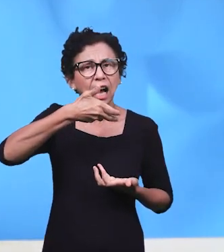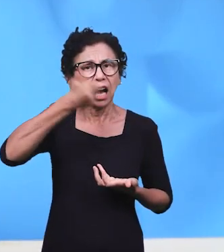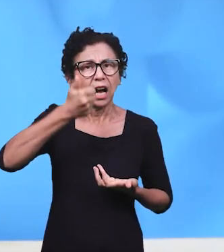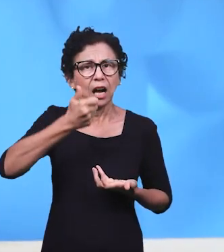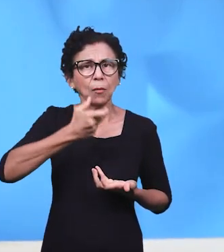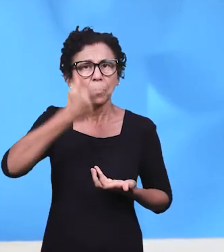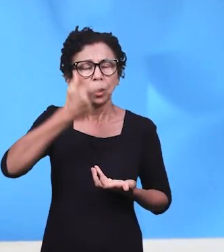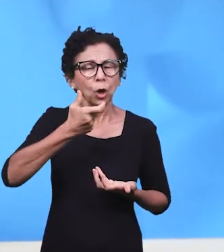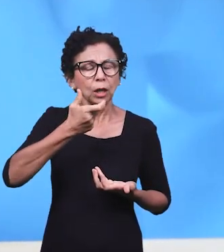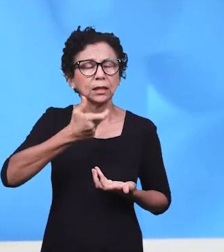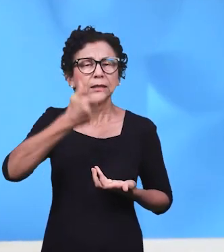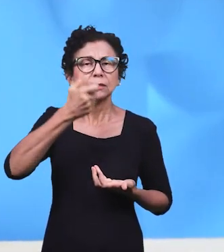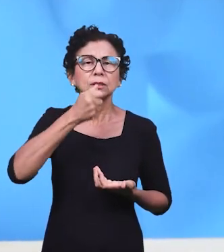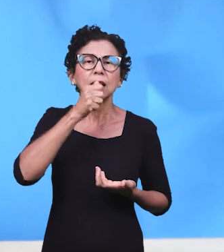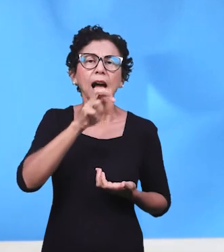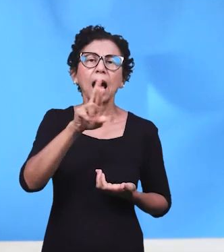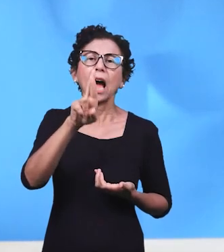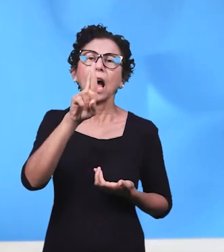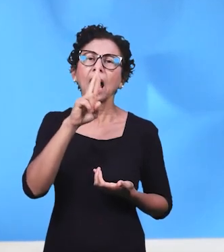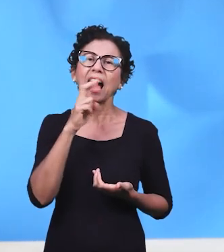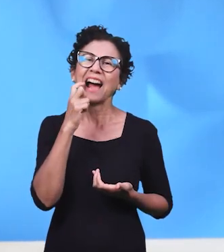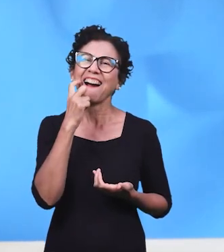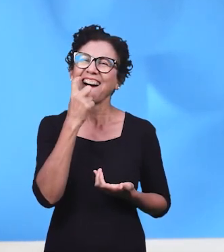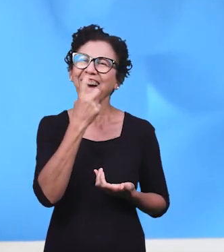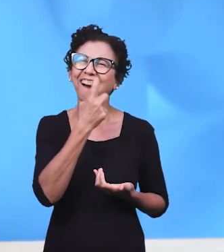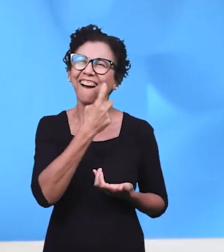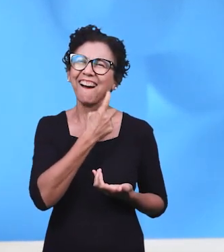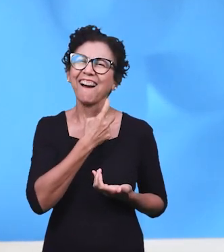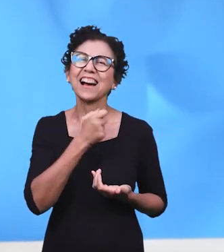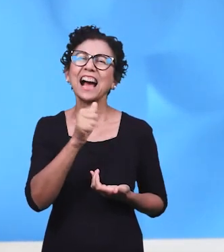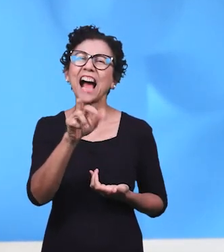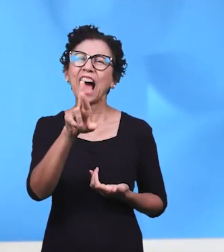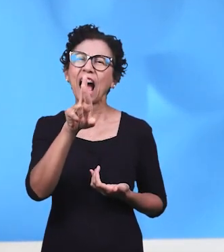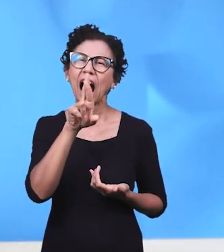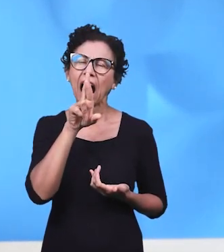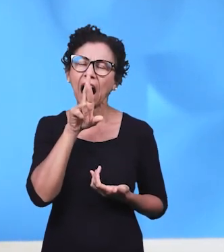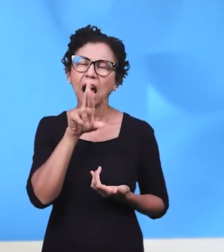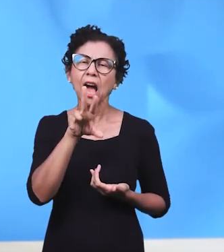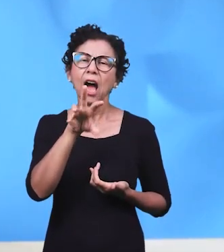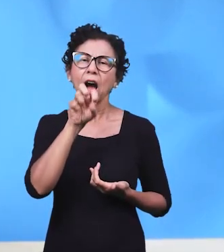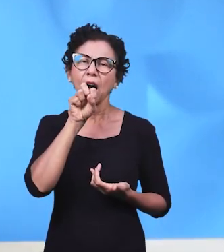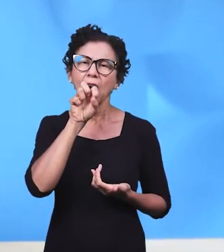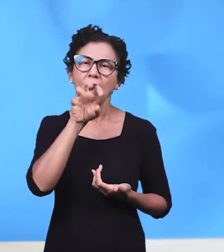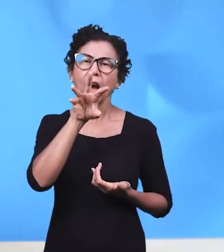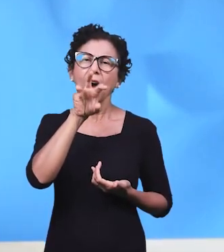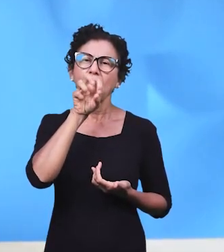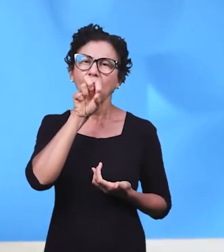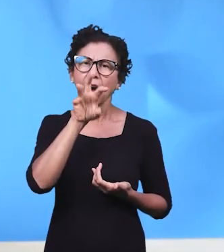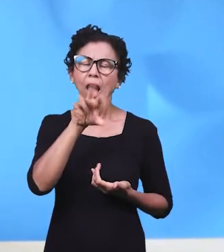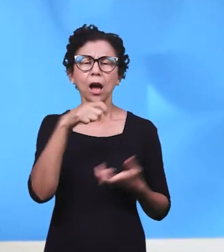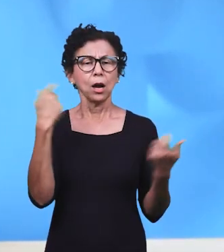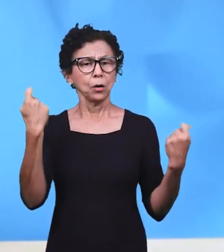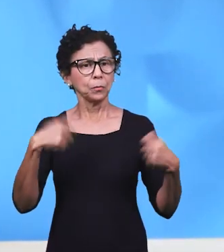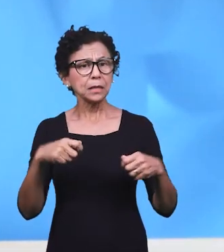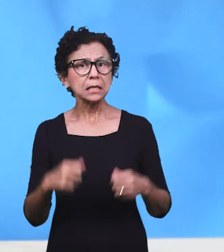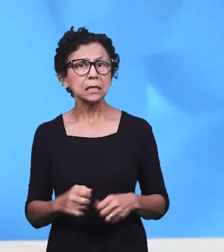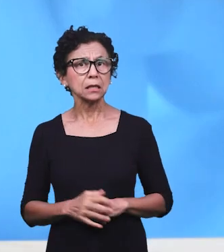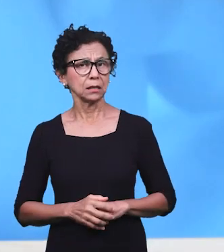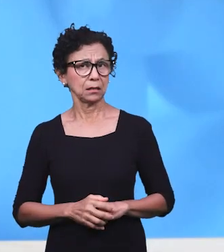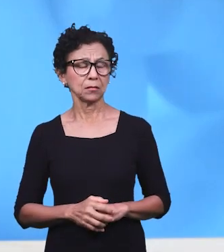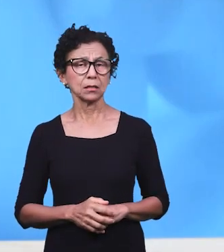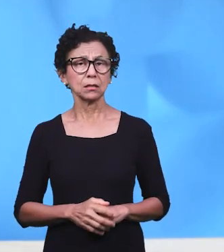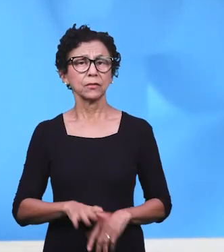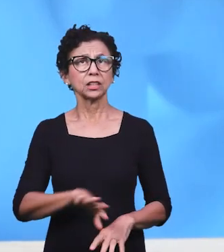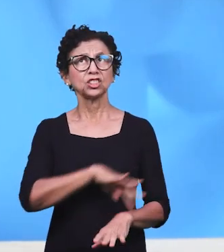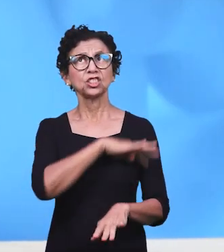de oxigenização, do oxigênio. Ela precisa respirar. Se essa prótese não é retirada